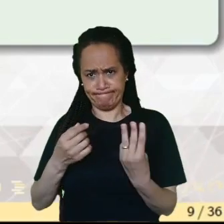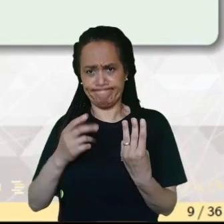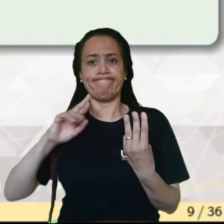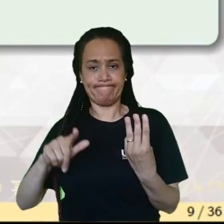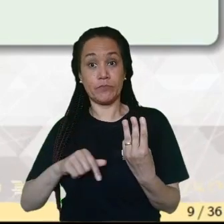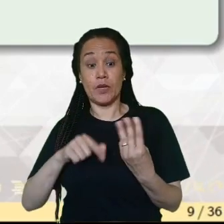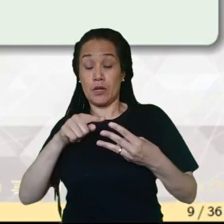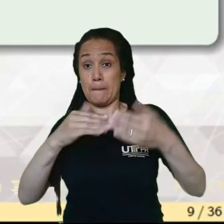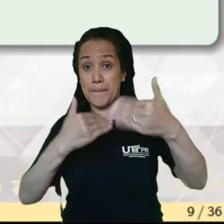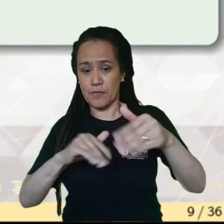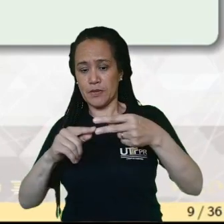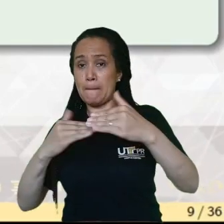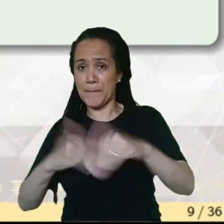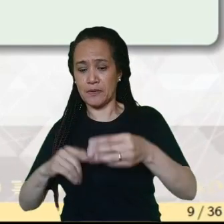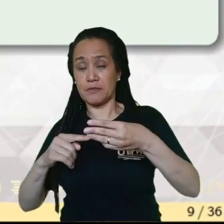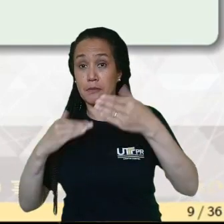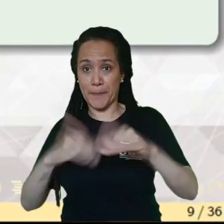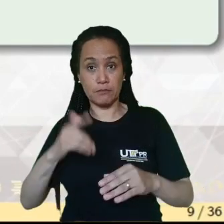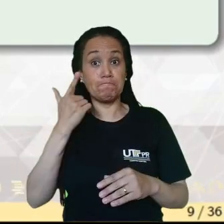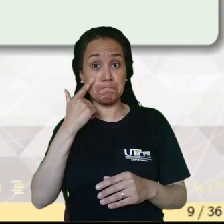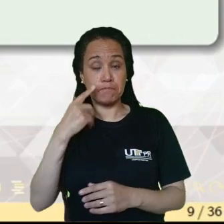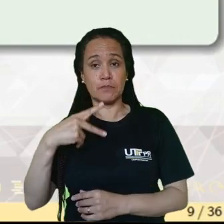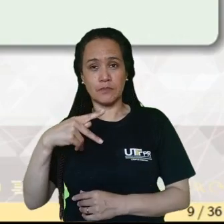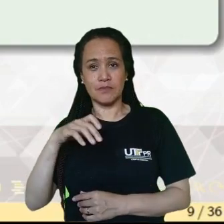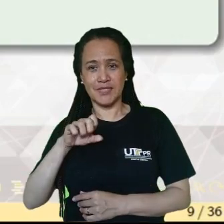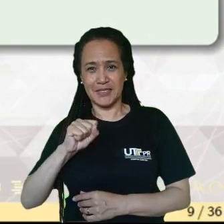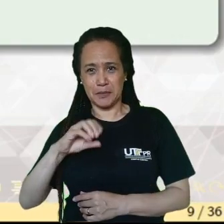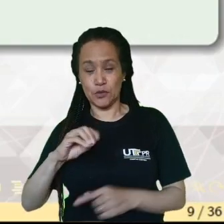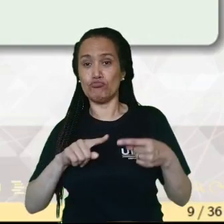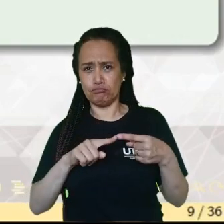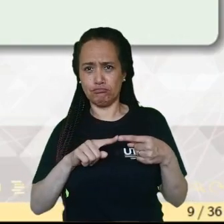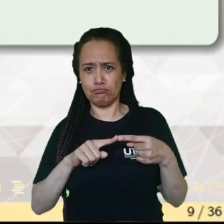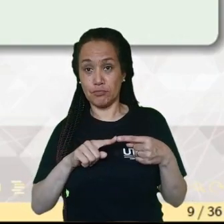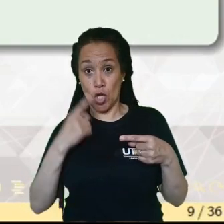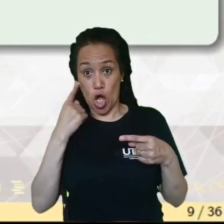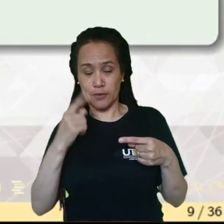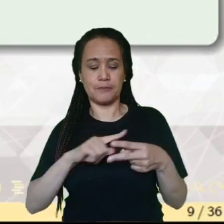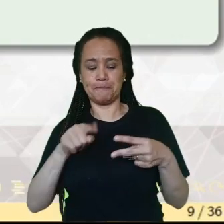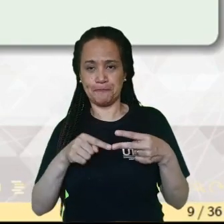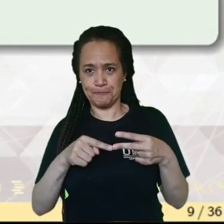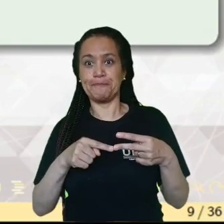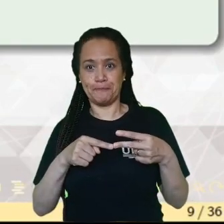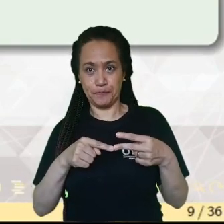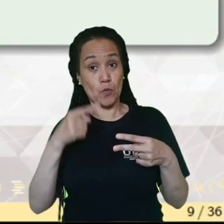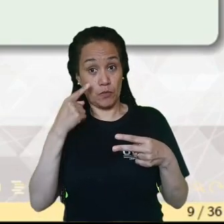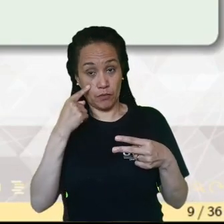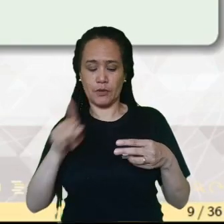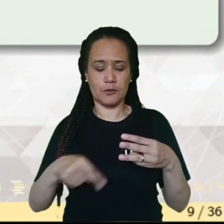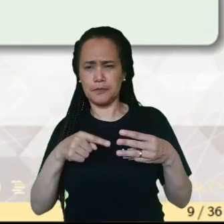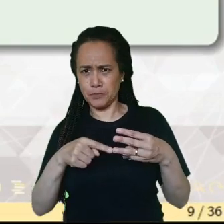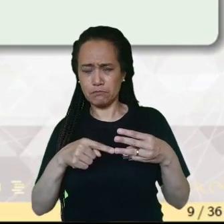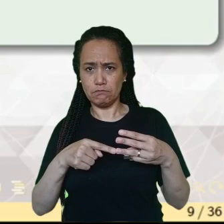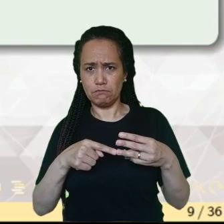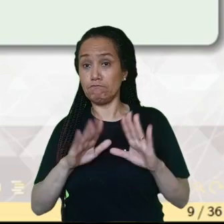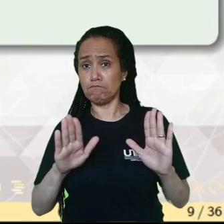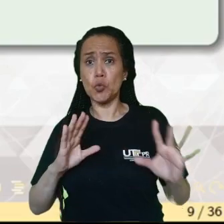professor faça 3 provas. E nestas 3 provas, nós temos os seguintes pesos. A prova 1 vale 20, a segunda prova vale